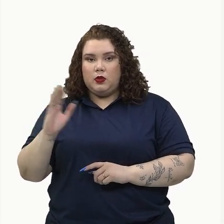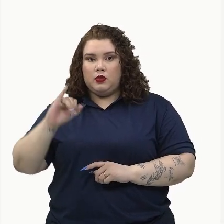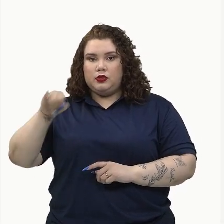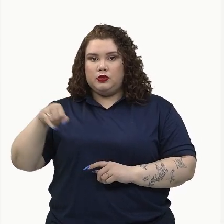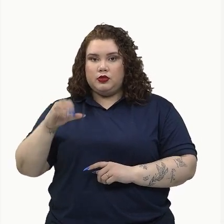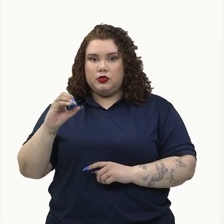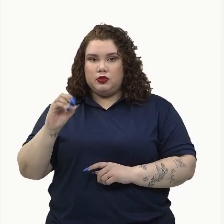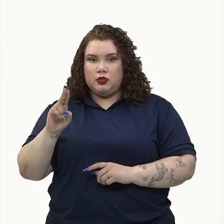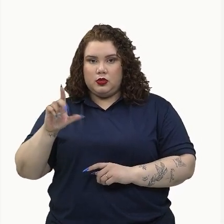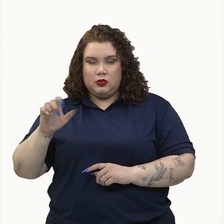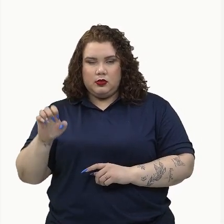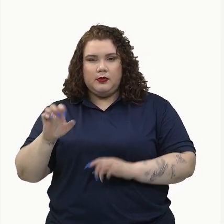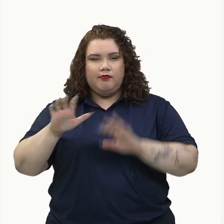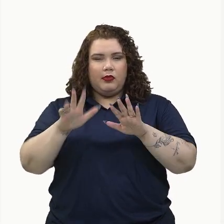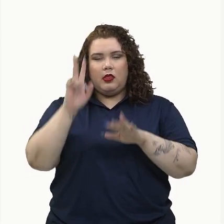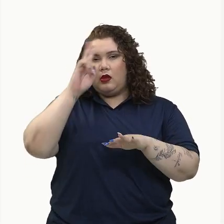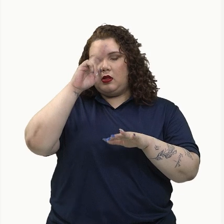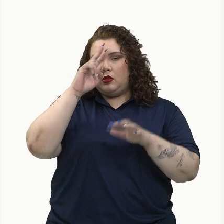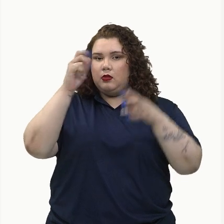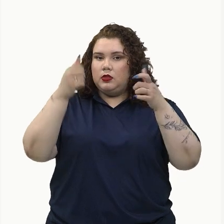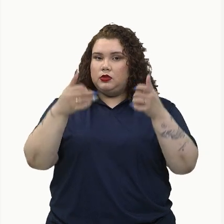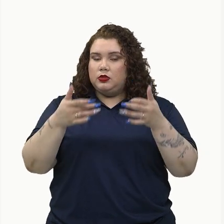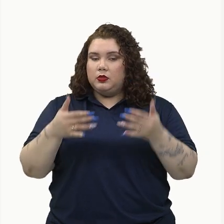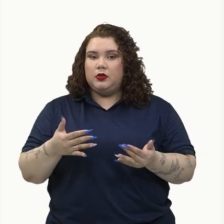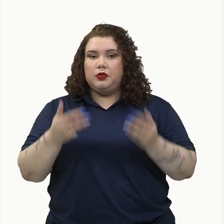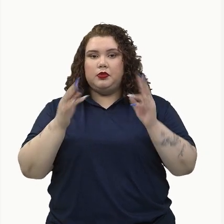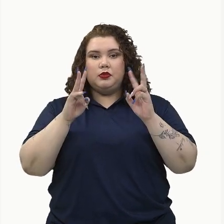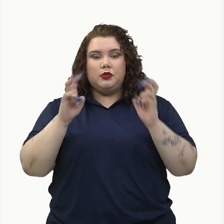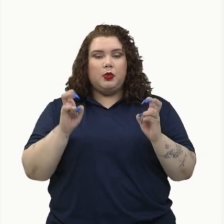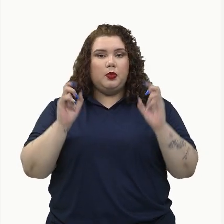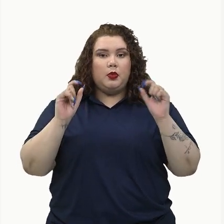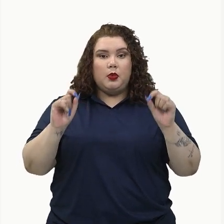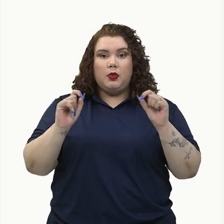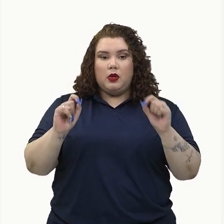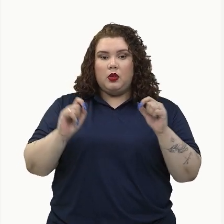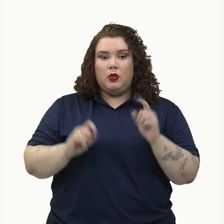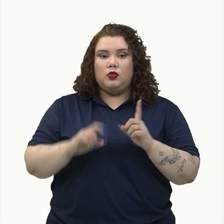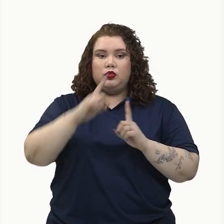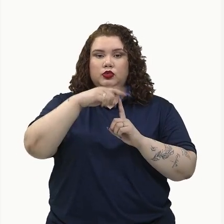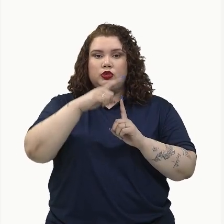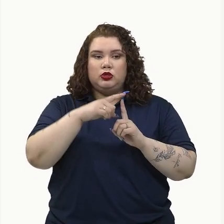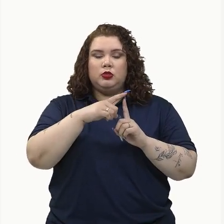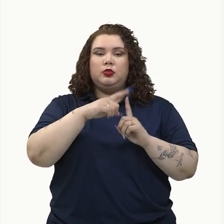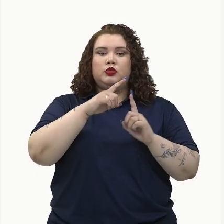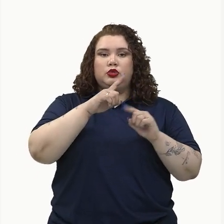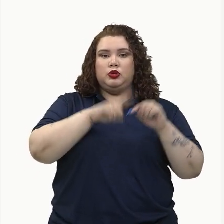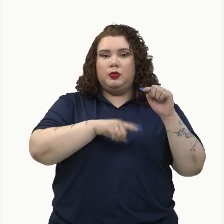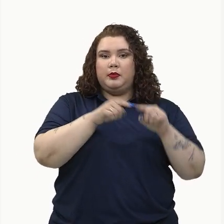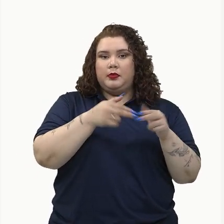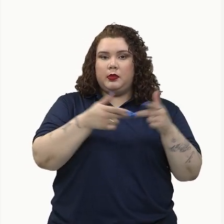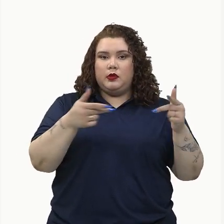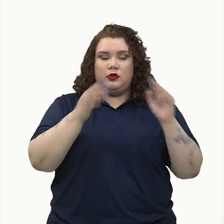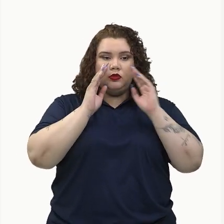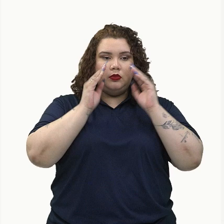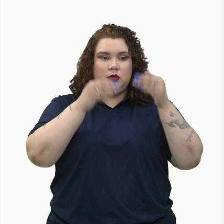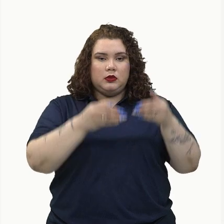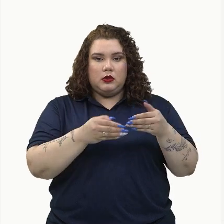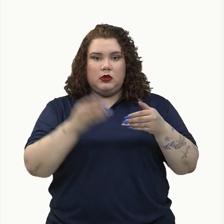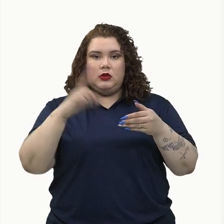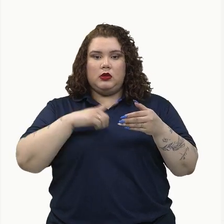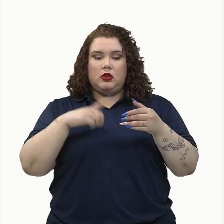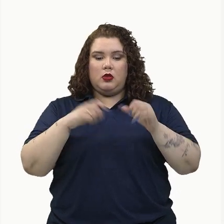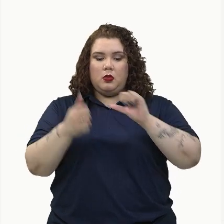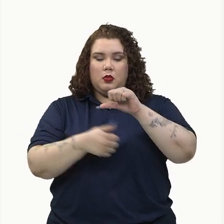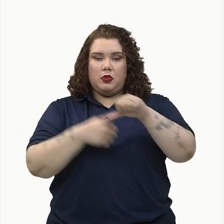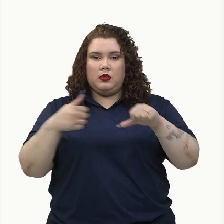quando estávamos falando sobre um dispositivo que ele se inicia, que tem uma transformação